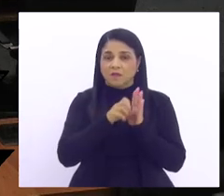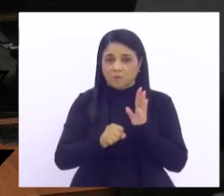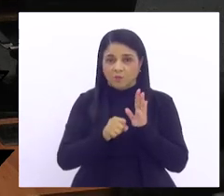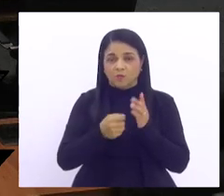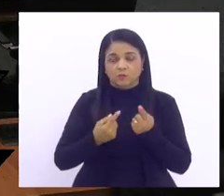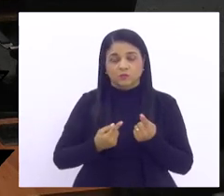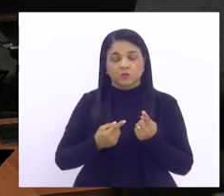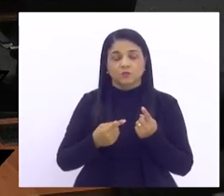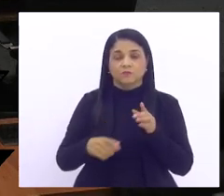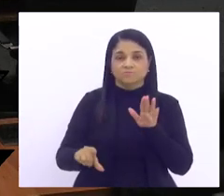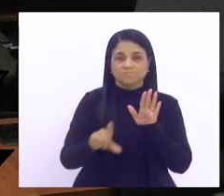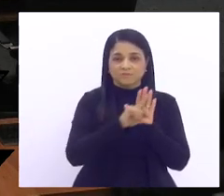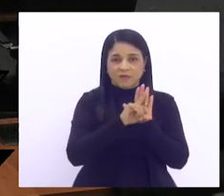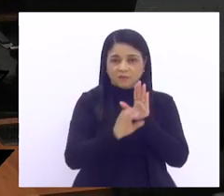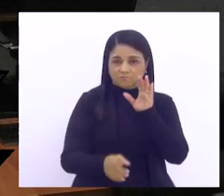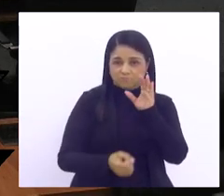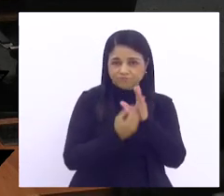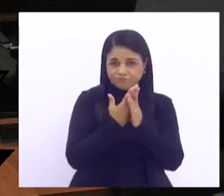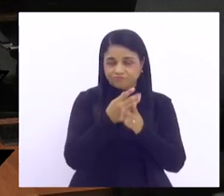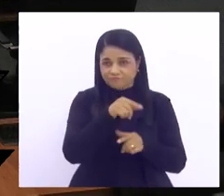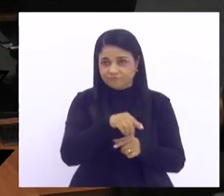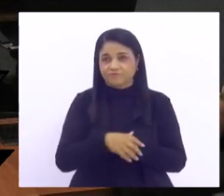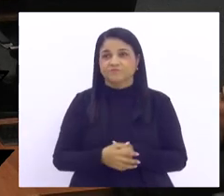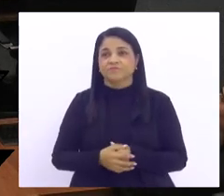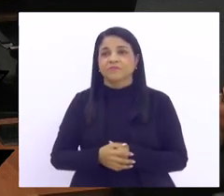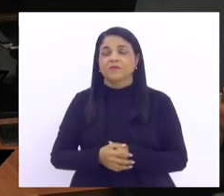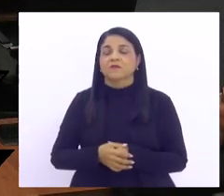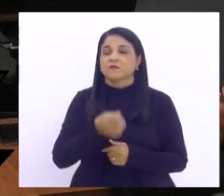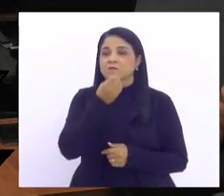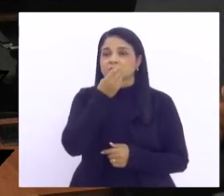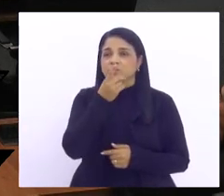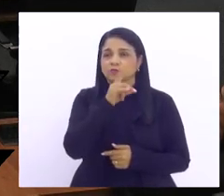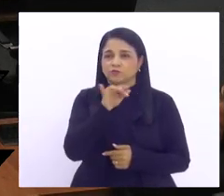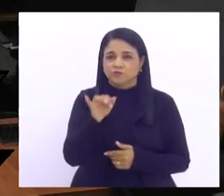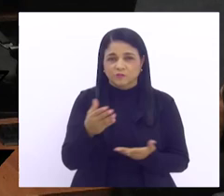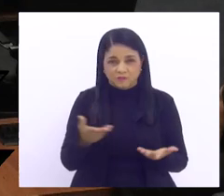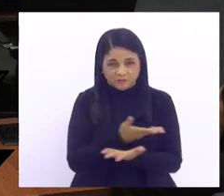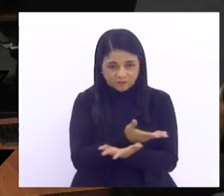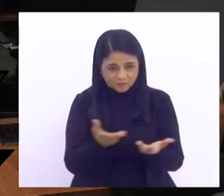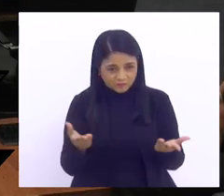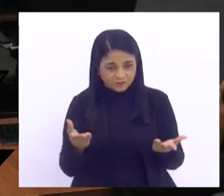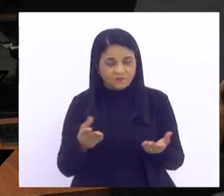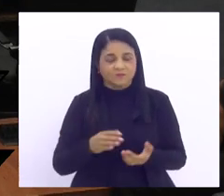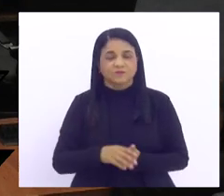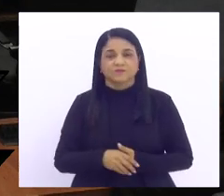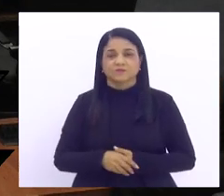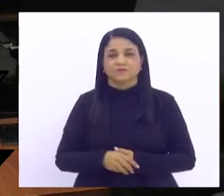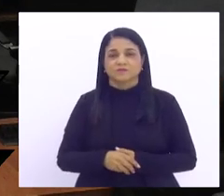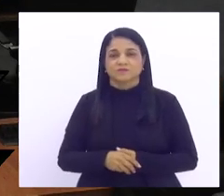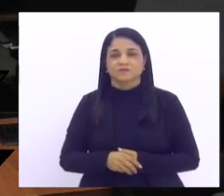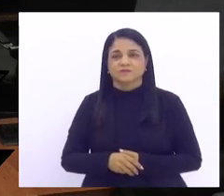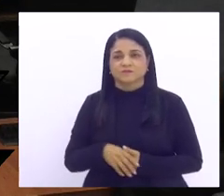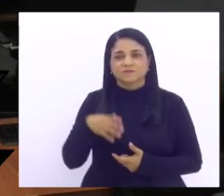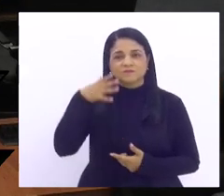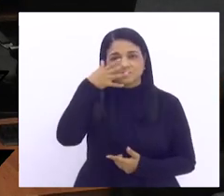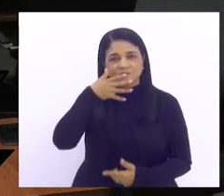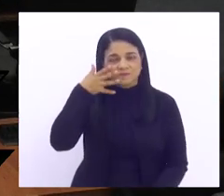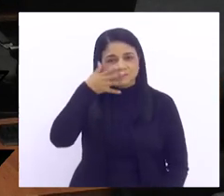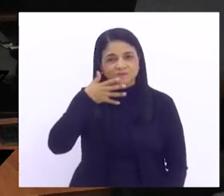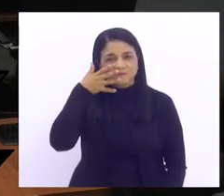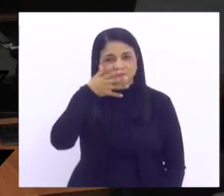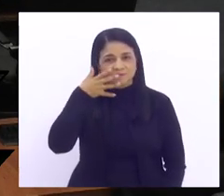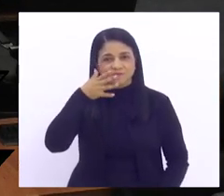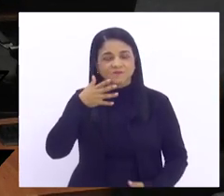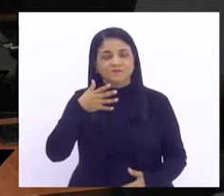Bom dia a todos. Inicio-os com